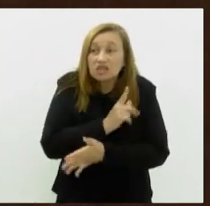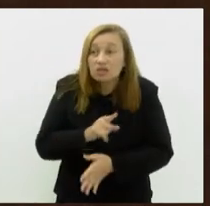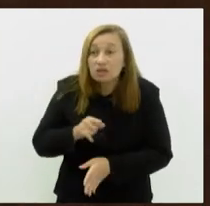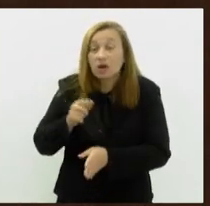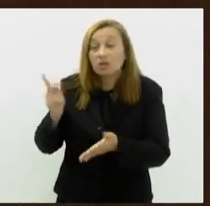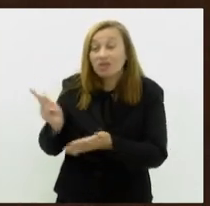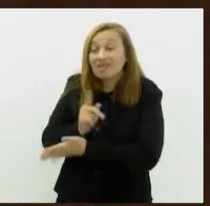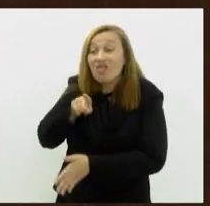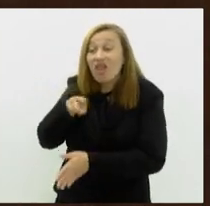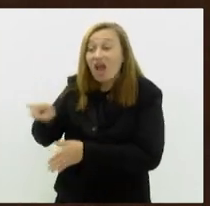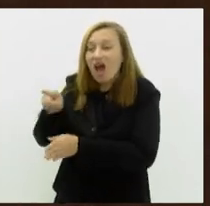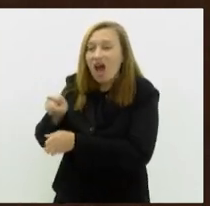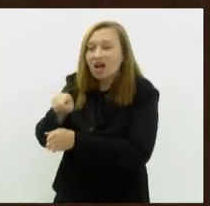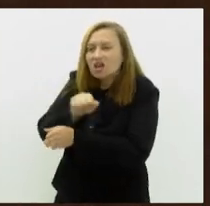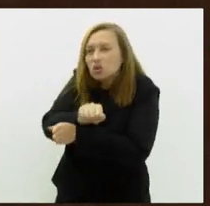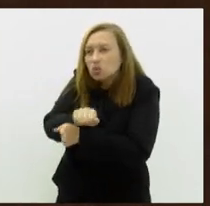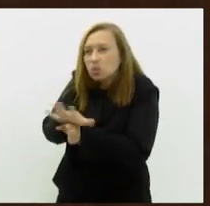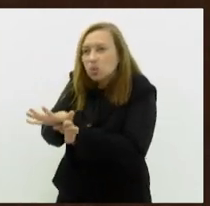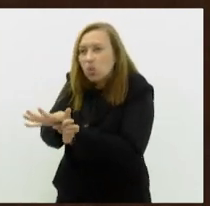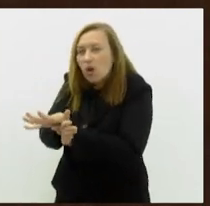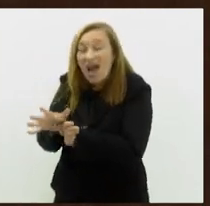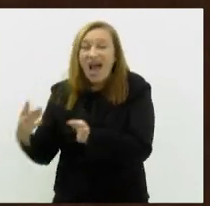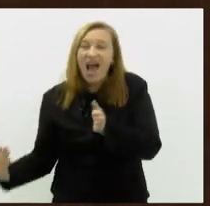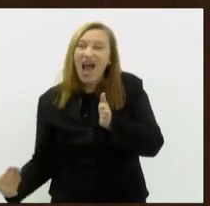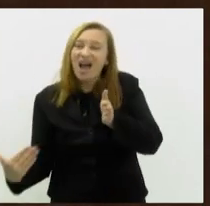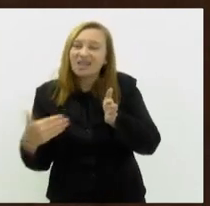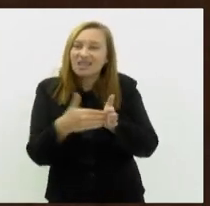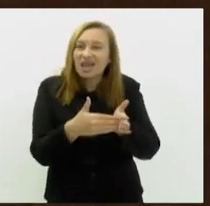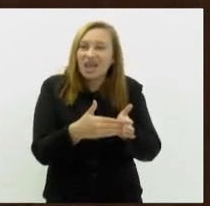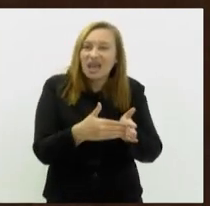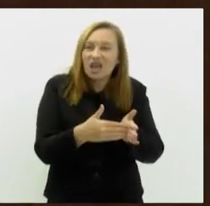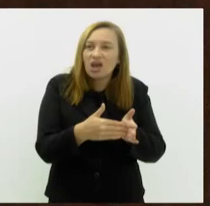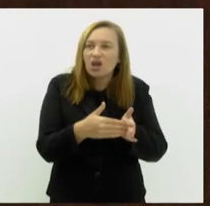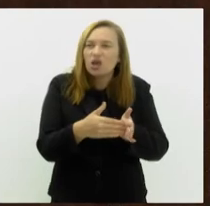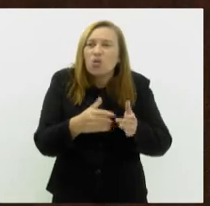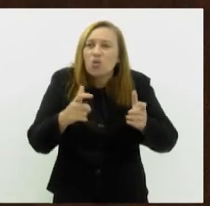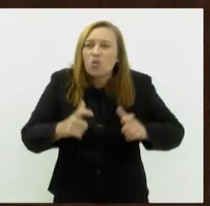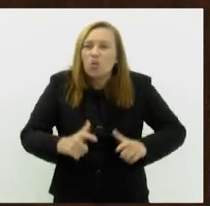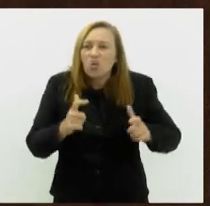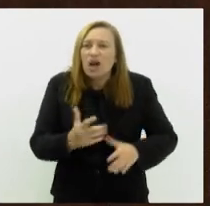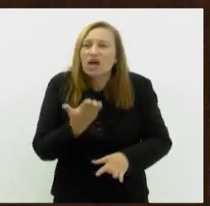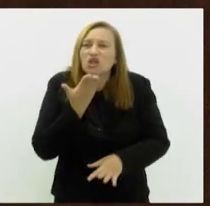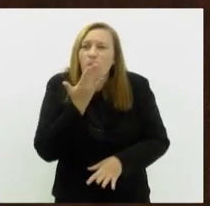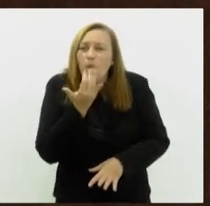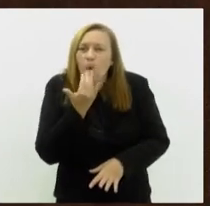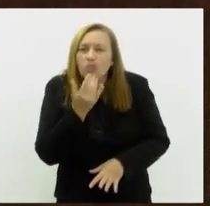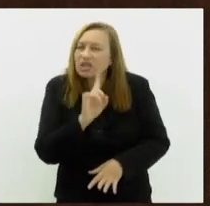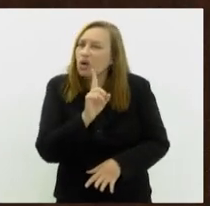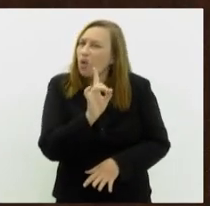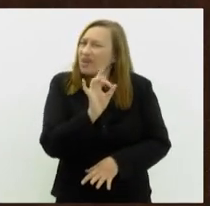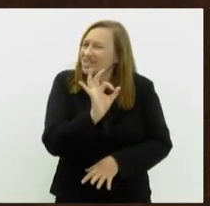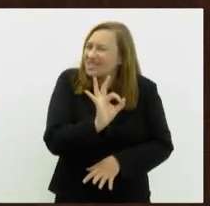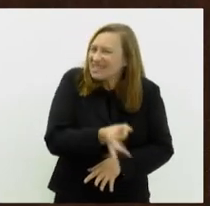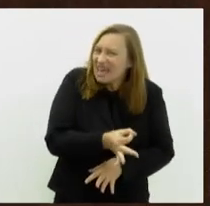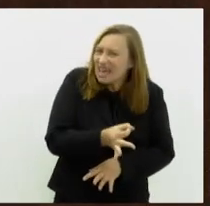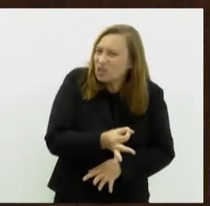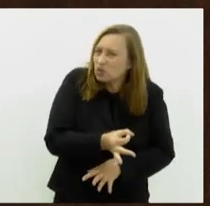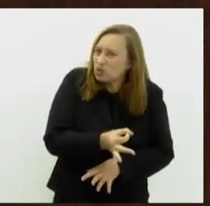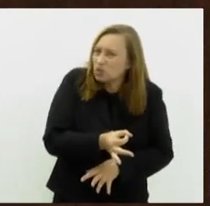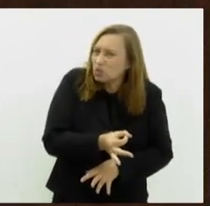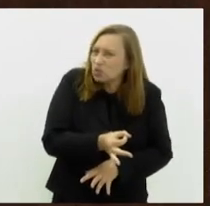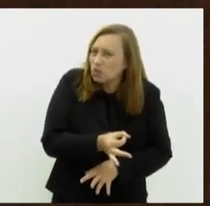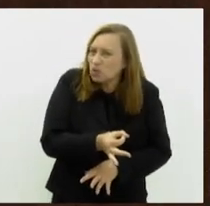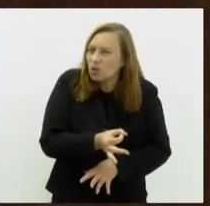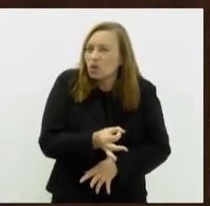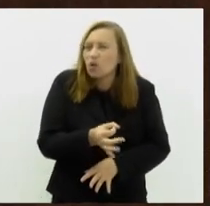porque até o corredor humanitário para levar comida, não é correto e não é aceitável